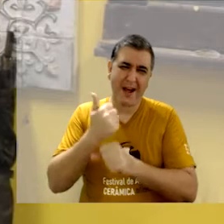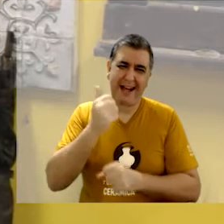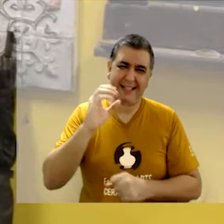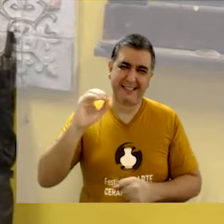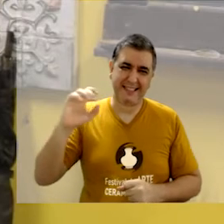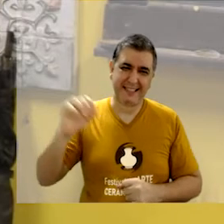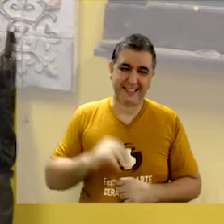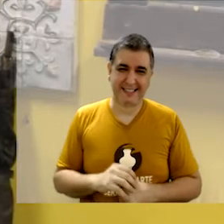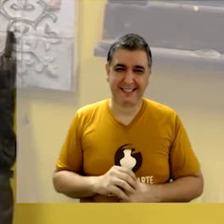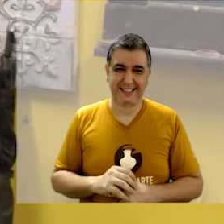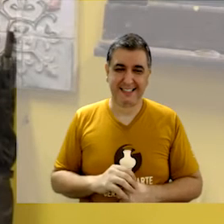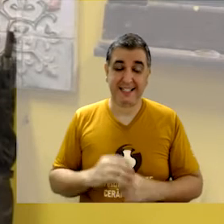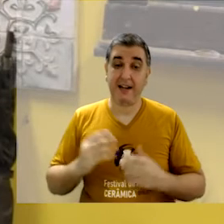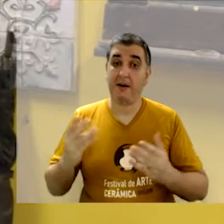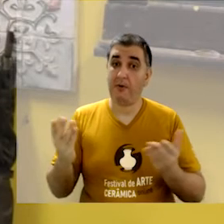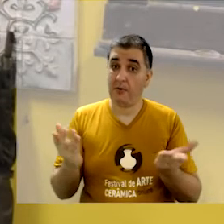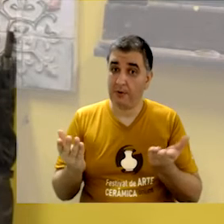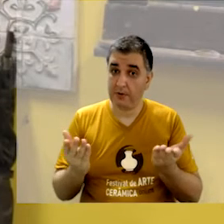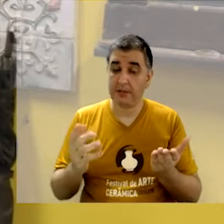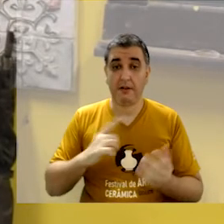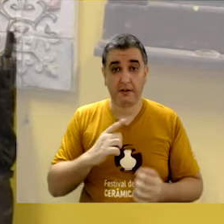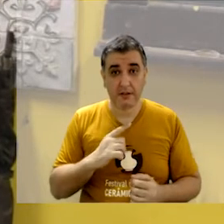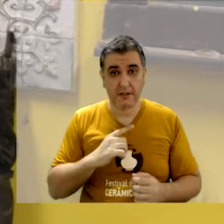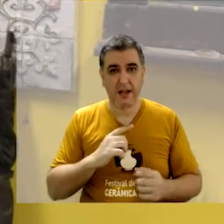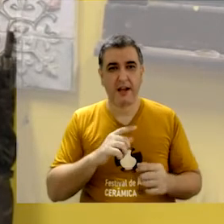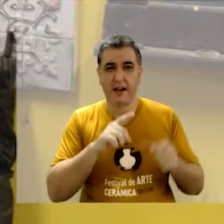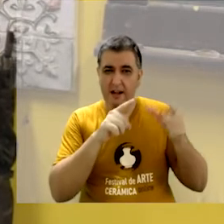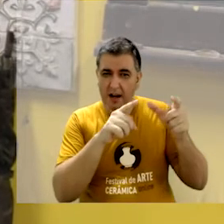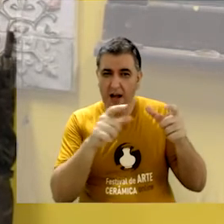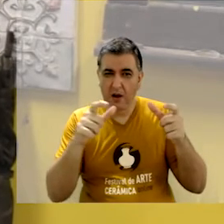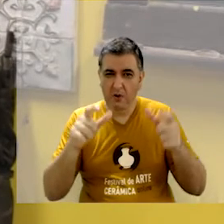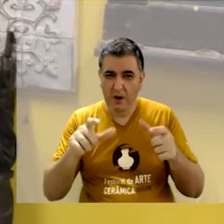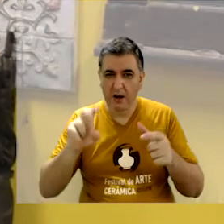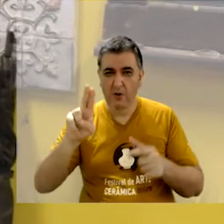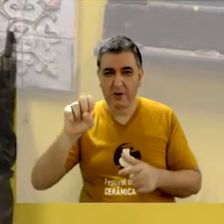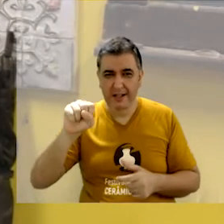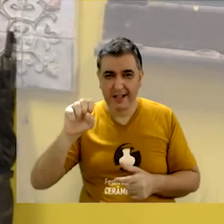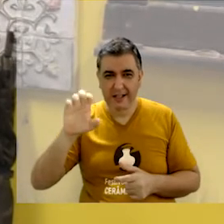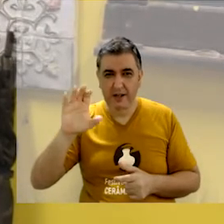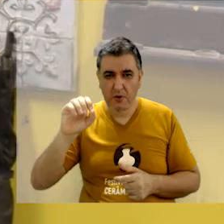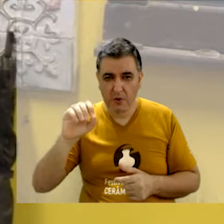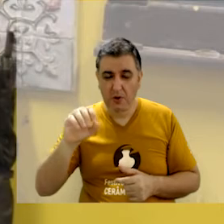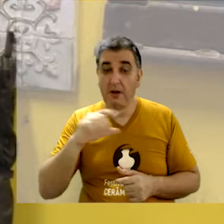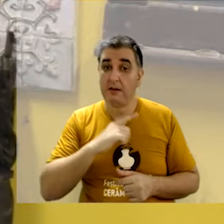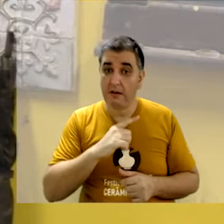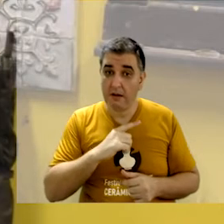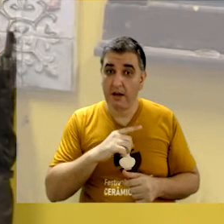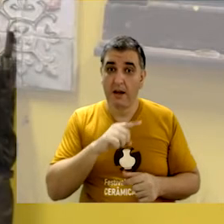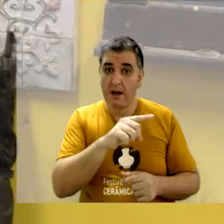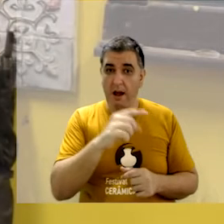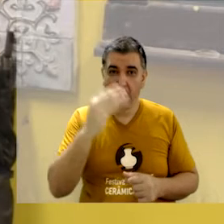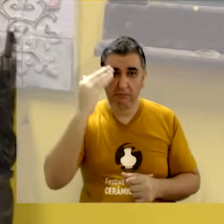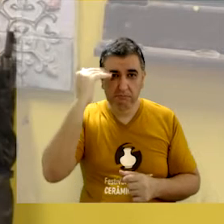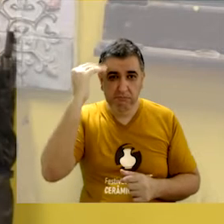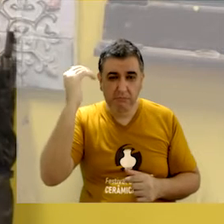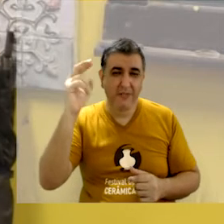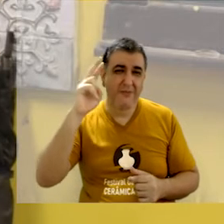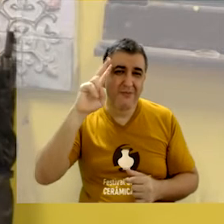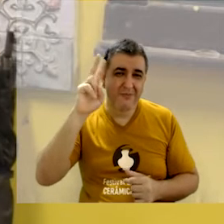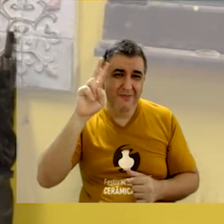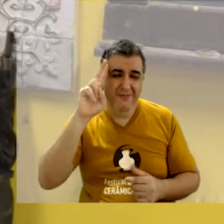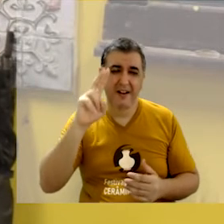justo quando entram as ações de patrimônio da Unesco, embora já houvesse, né, o IPHAN já é